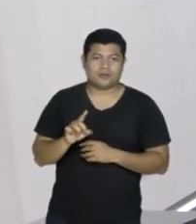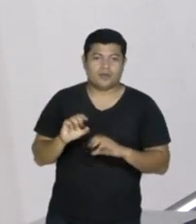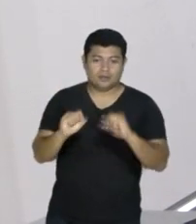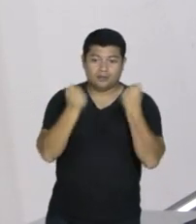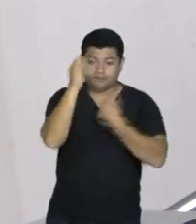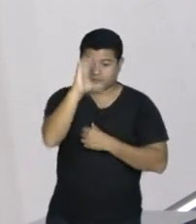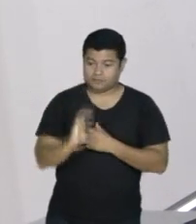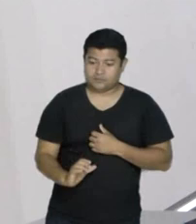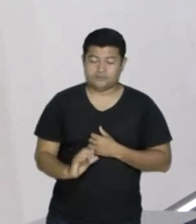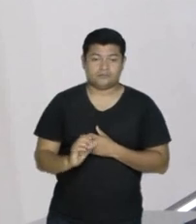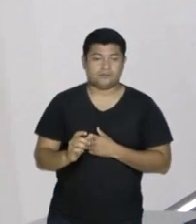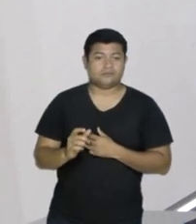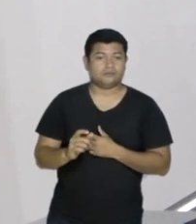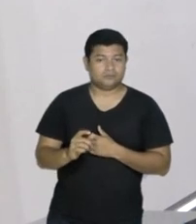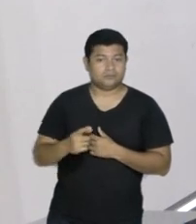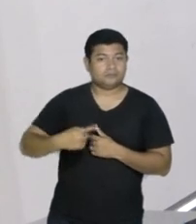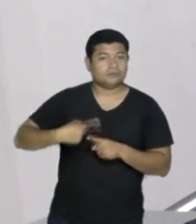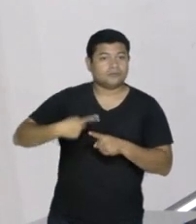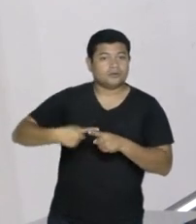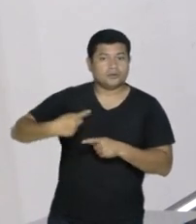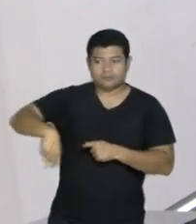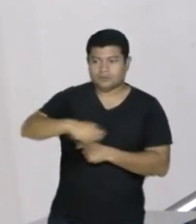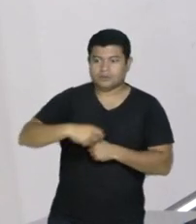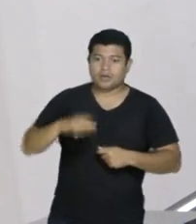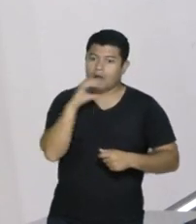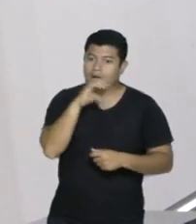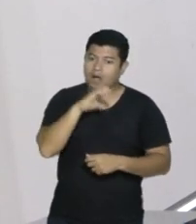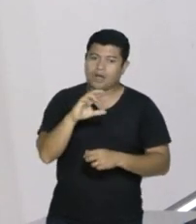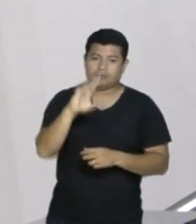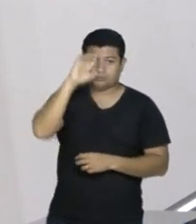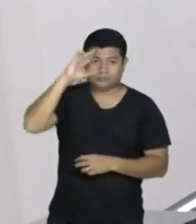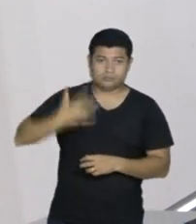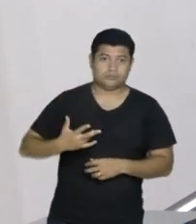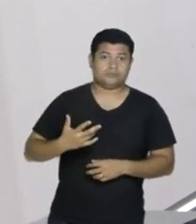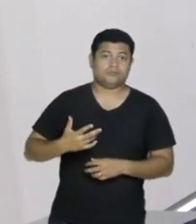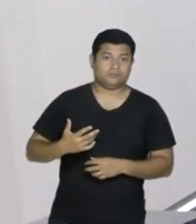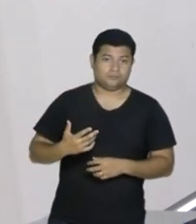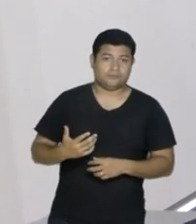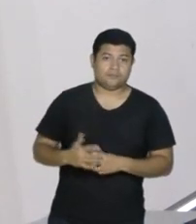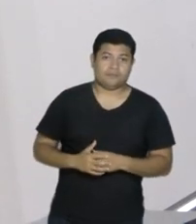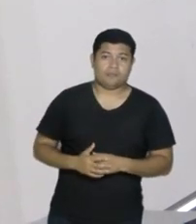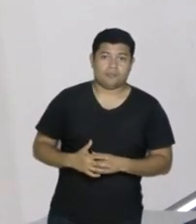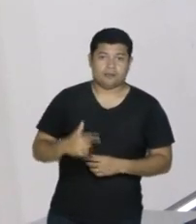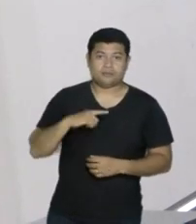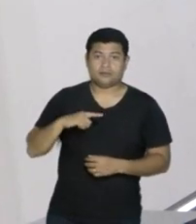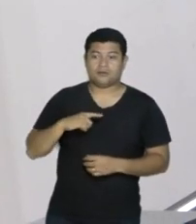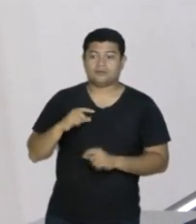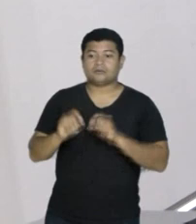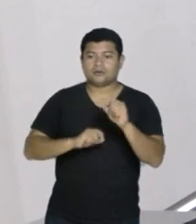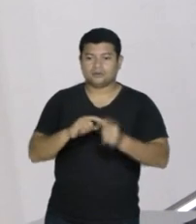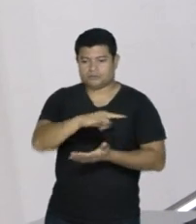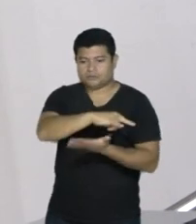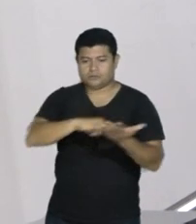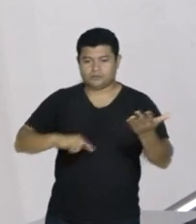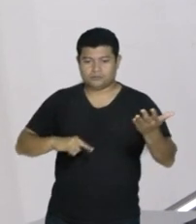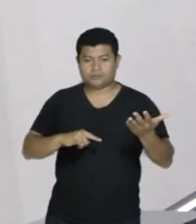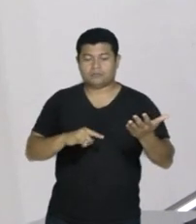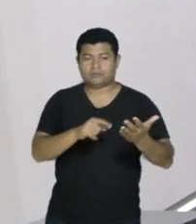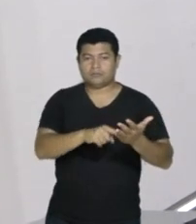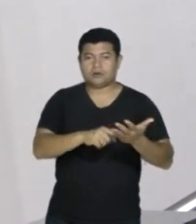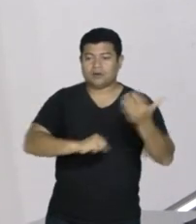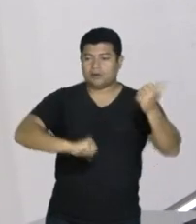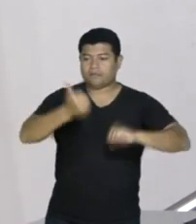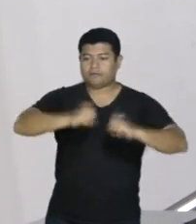daquela situação porque nós estamos aí numa situação muito complicada eu tenho aqui acesso ao laudo da Defesa Civil